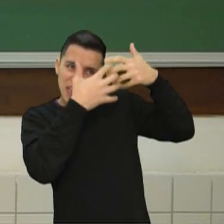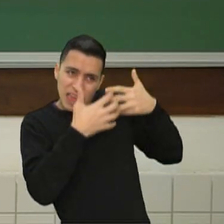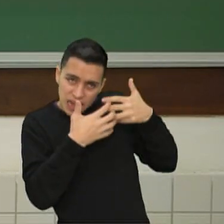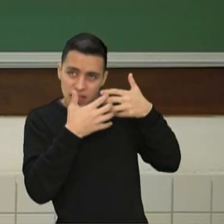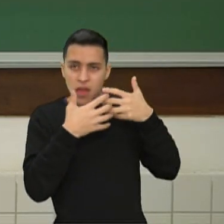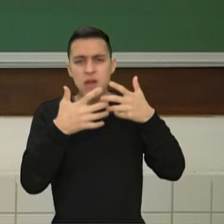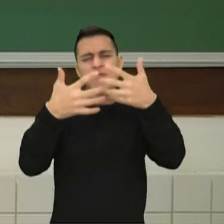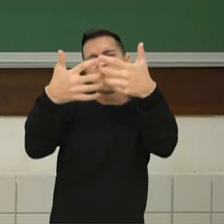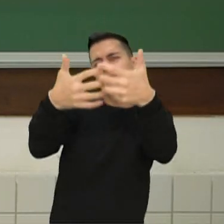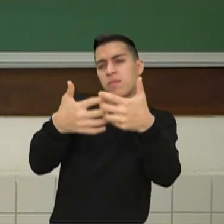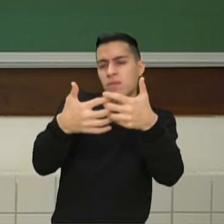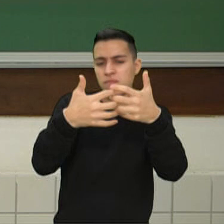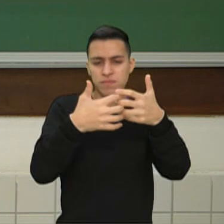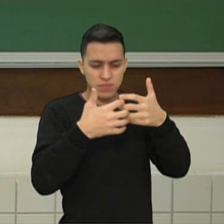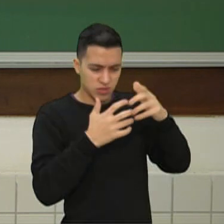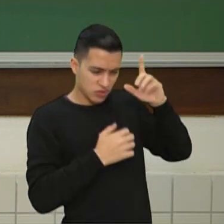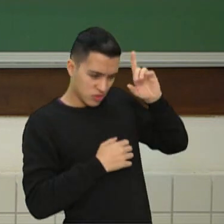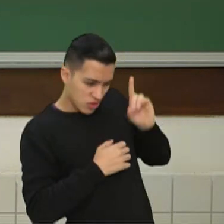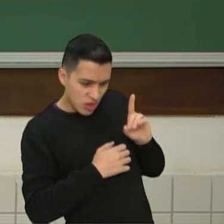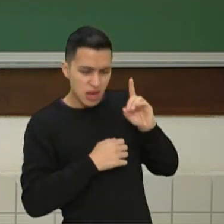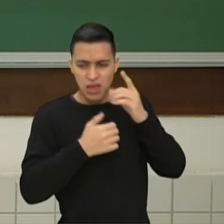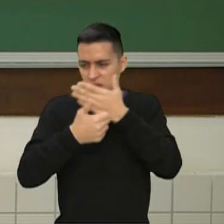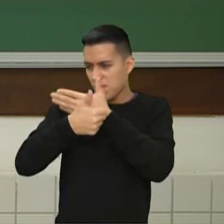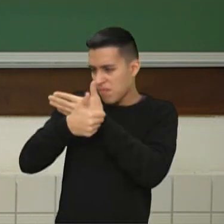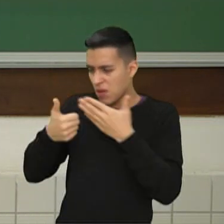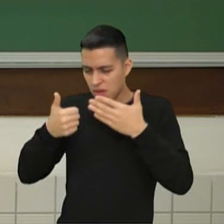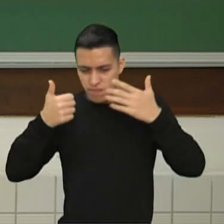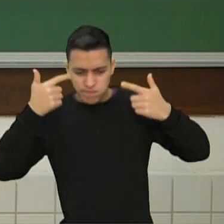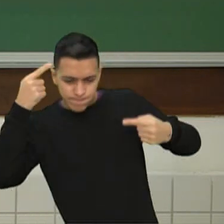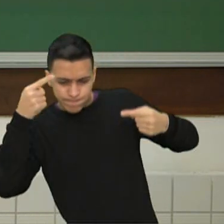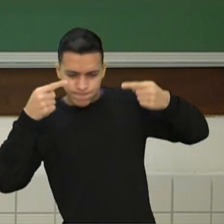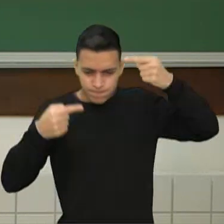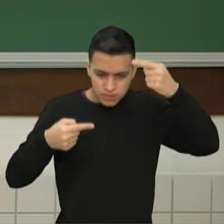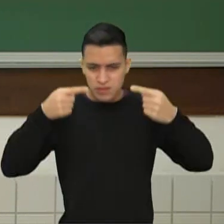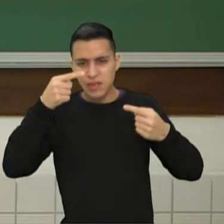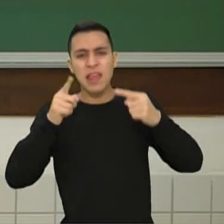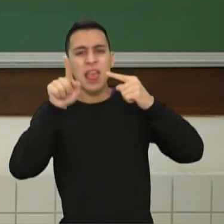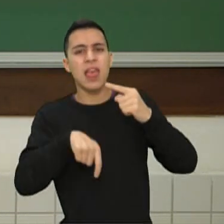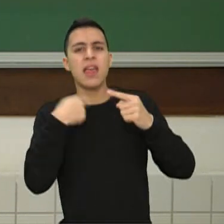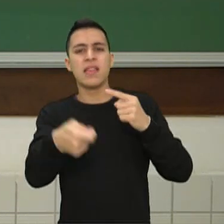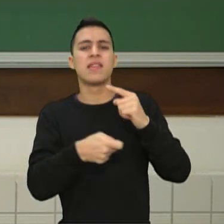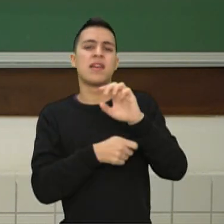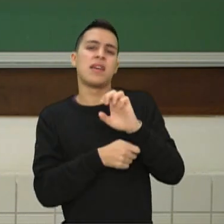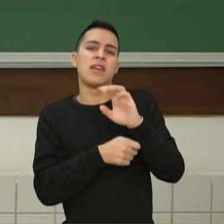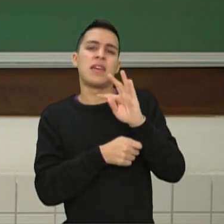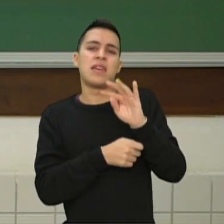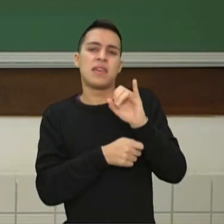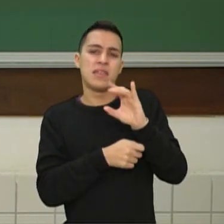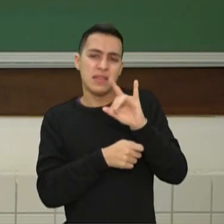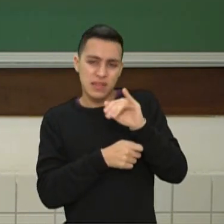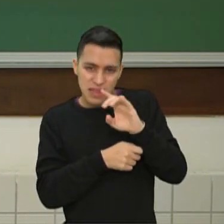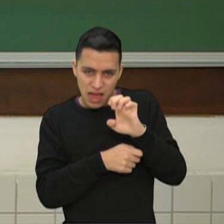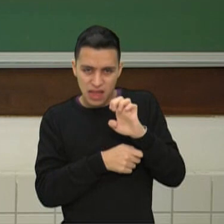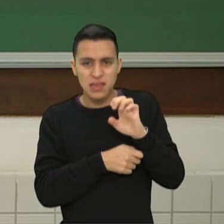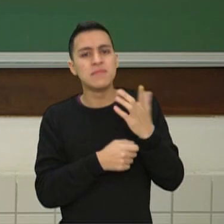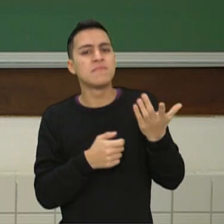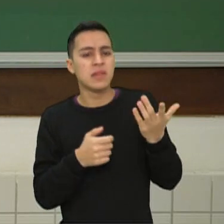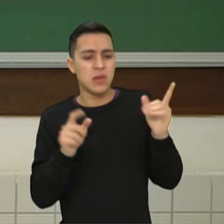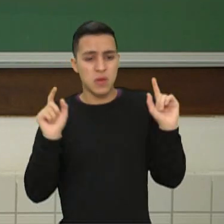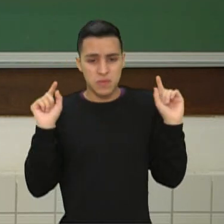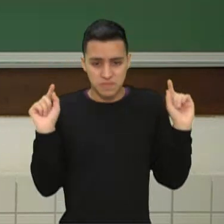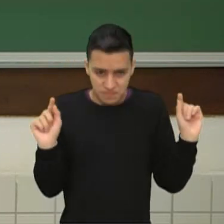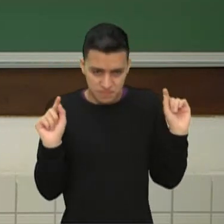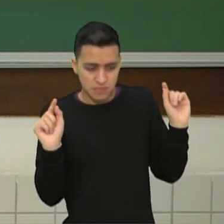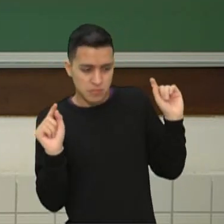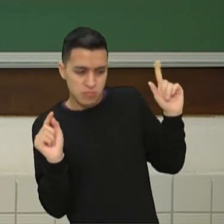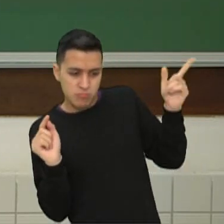e a interna, o direito e a moral, tá, vai ser a eticidade, a ética, que é você medir a relação